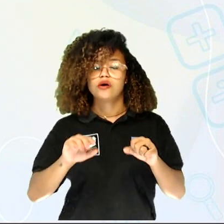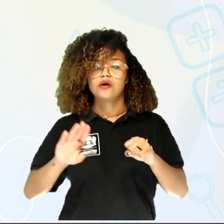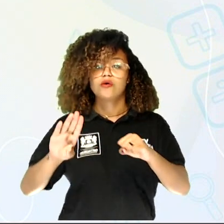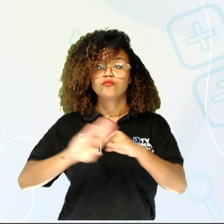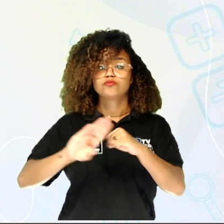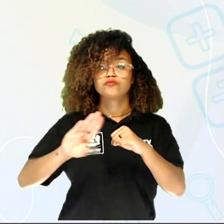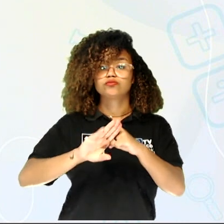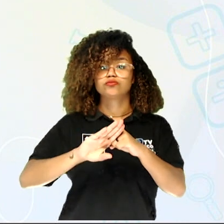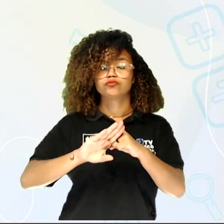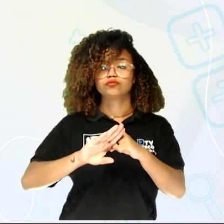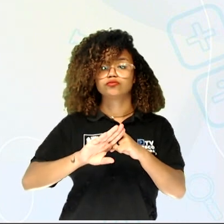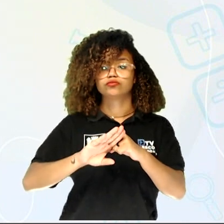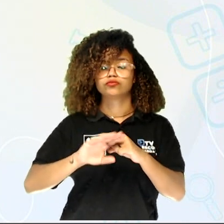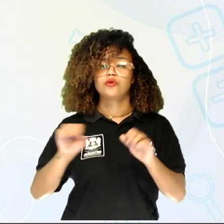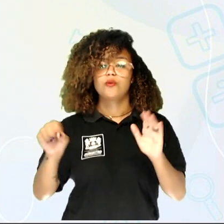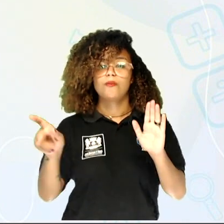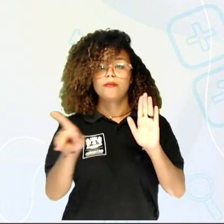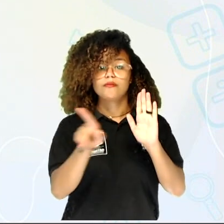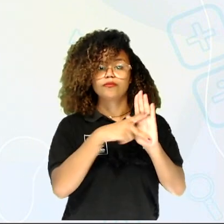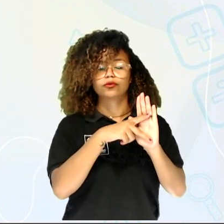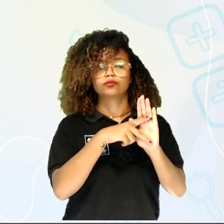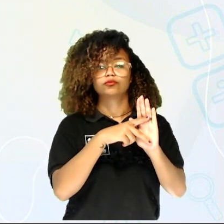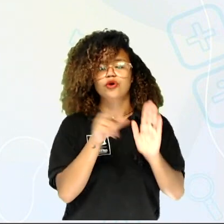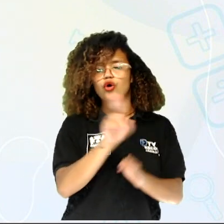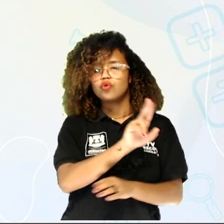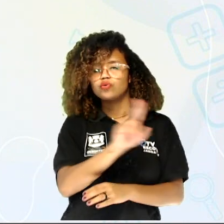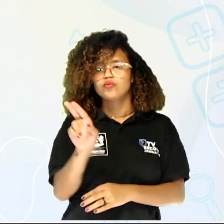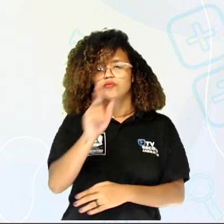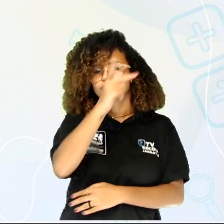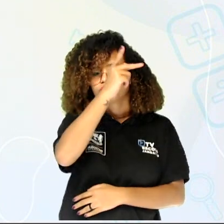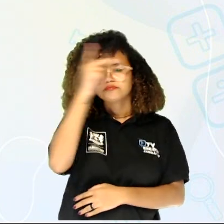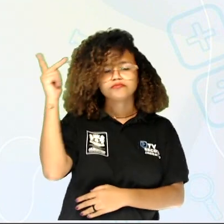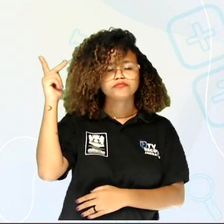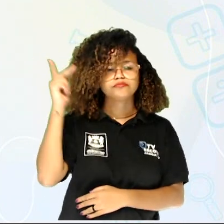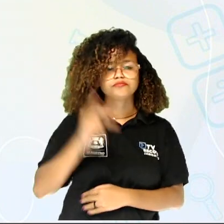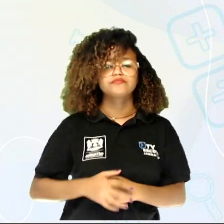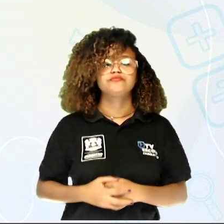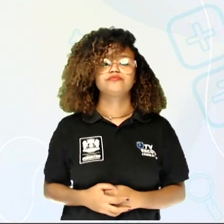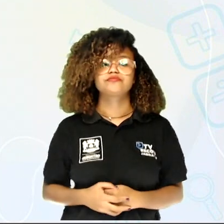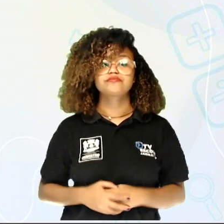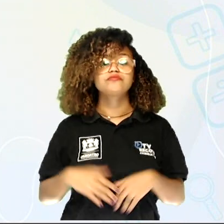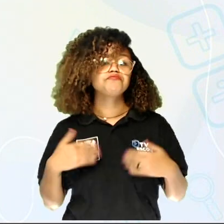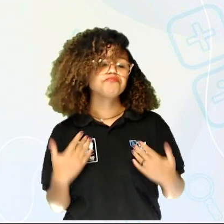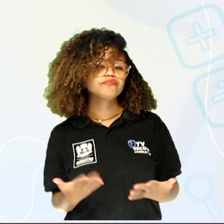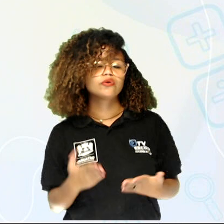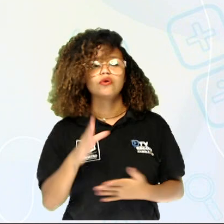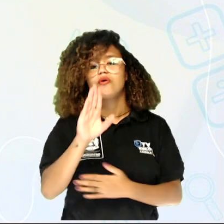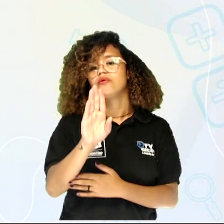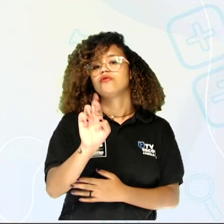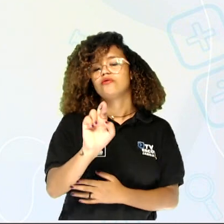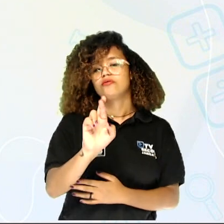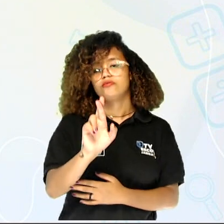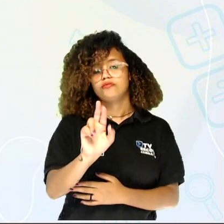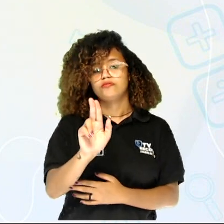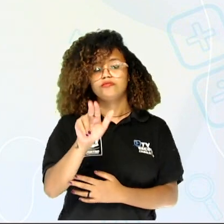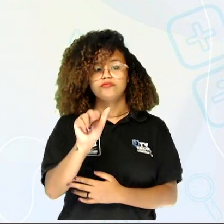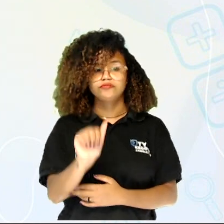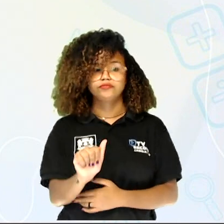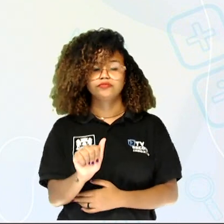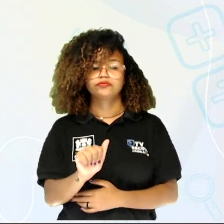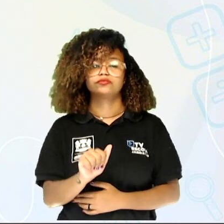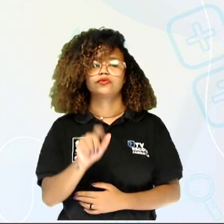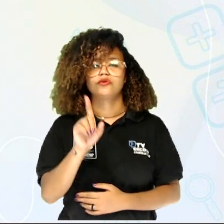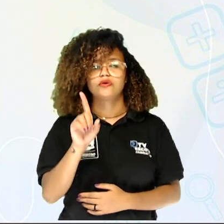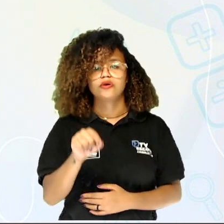substantivo próprio, nome de pessoa. Então, Bruna é